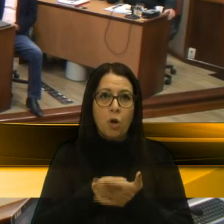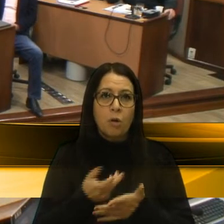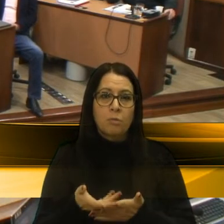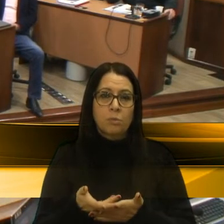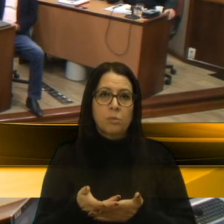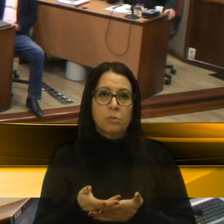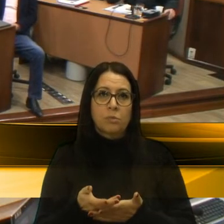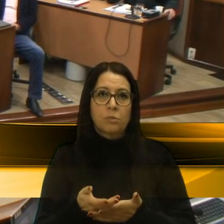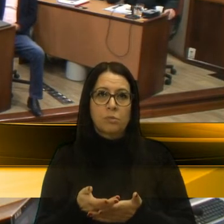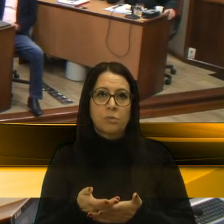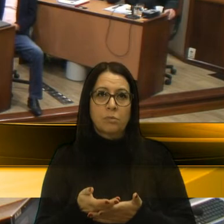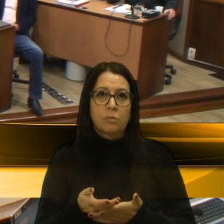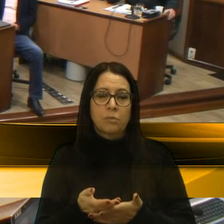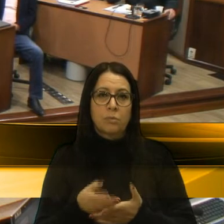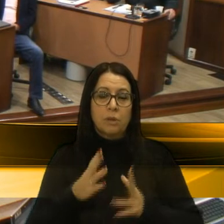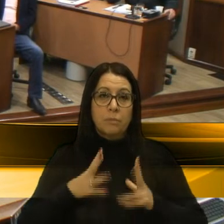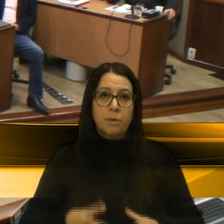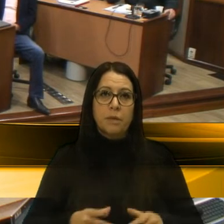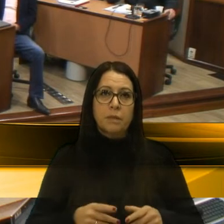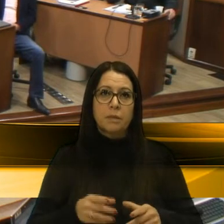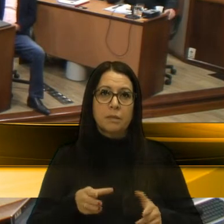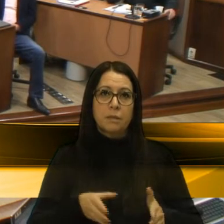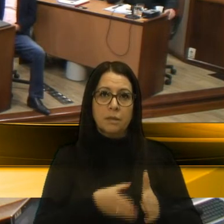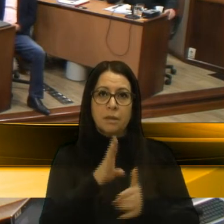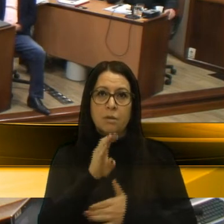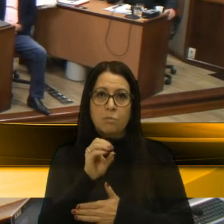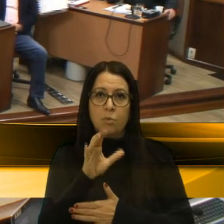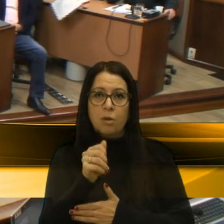não conhecem a realidade.